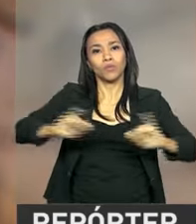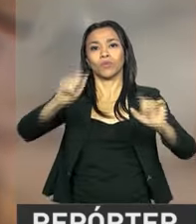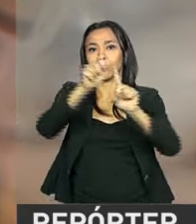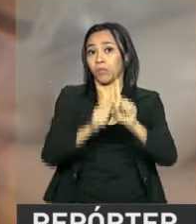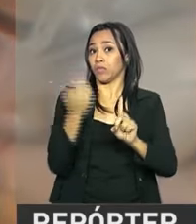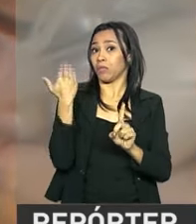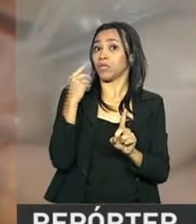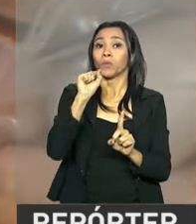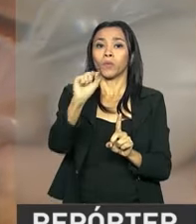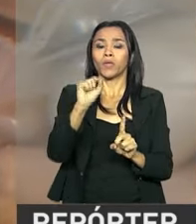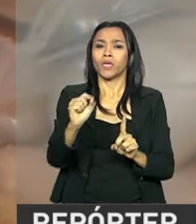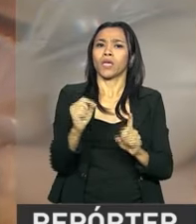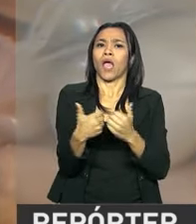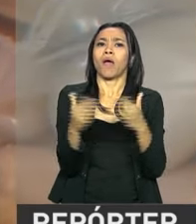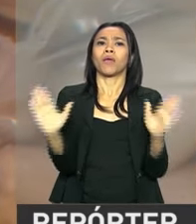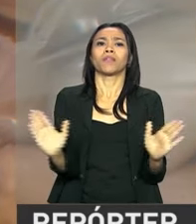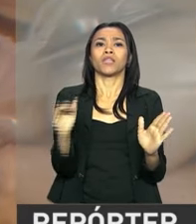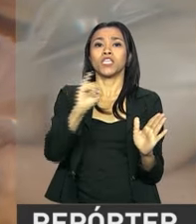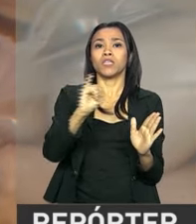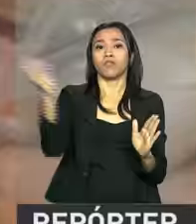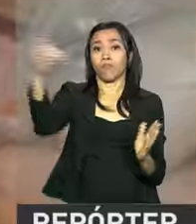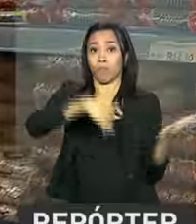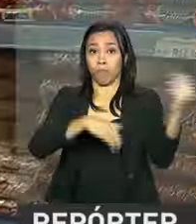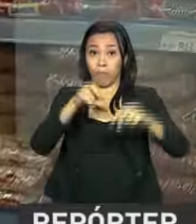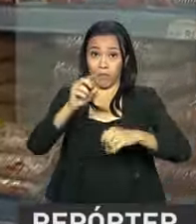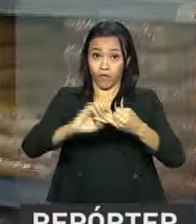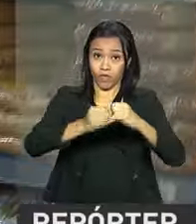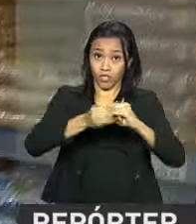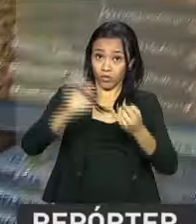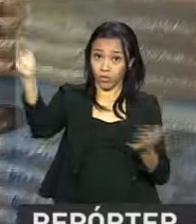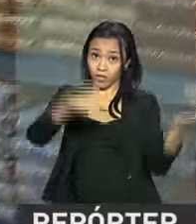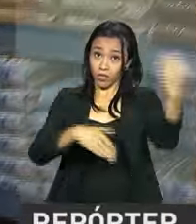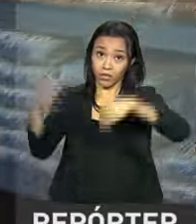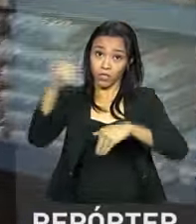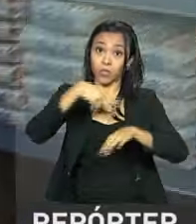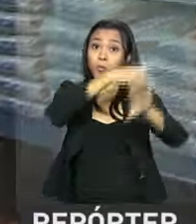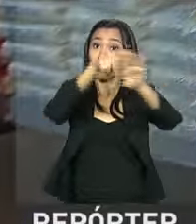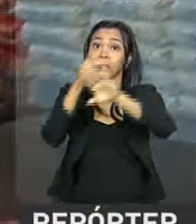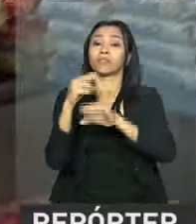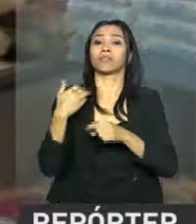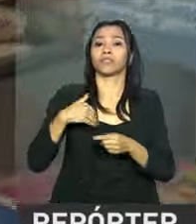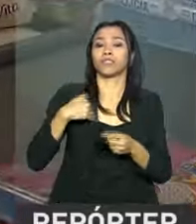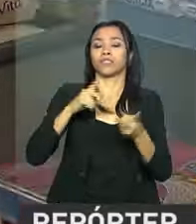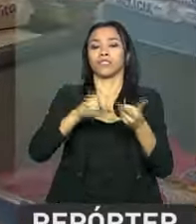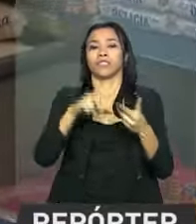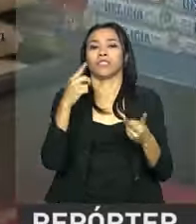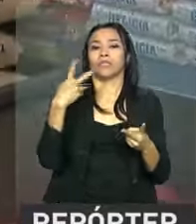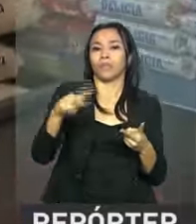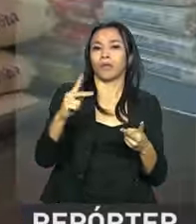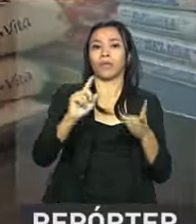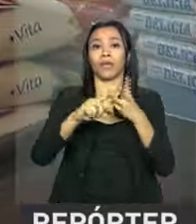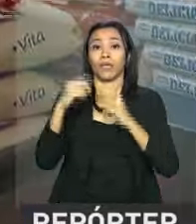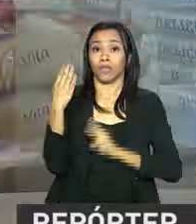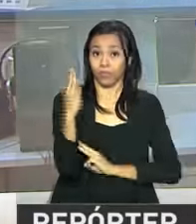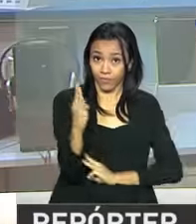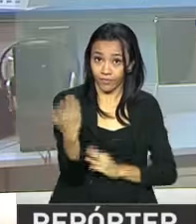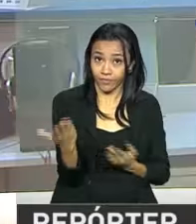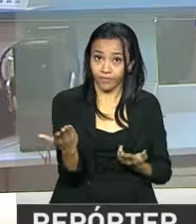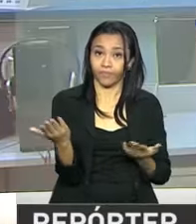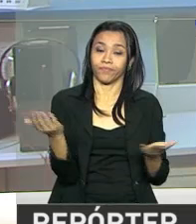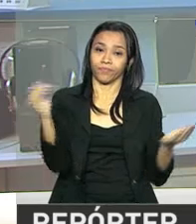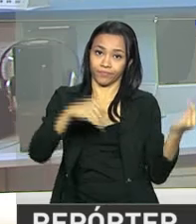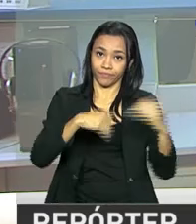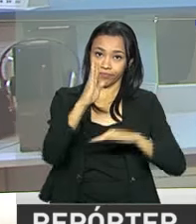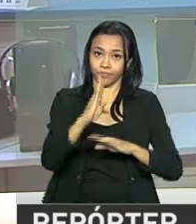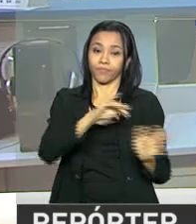passado a liberação da importação do produto da Argentina, Paraguai e também da Bolívia.